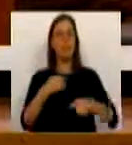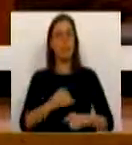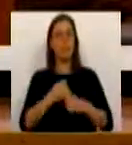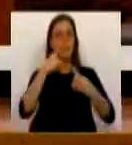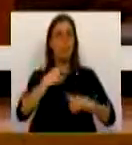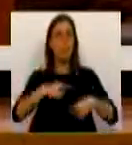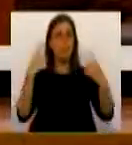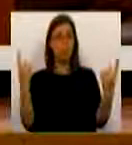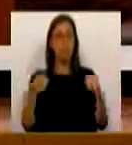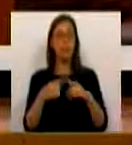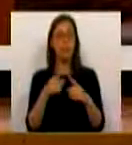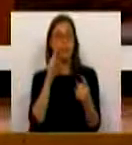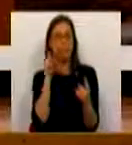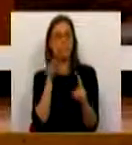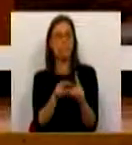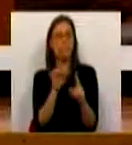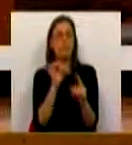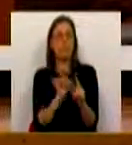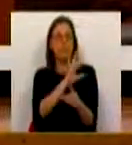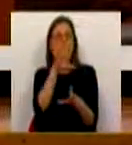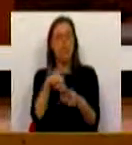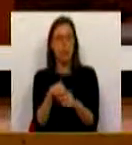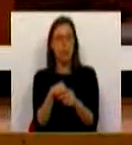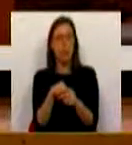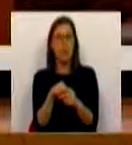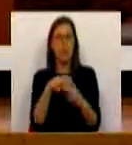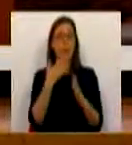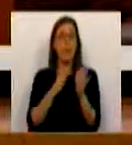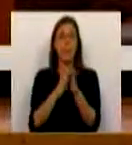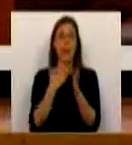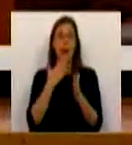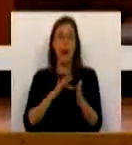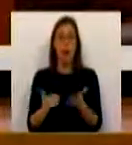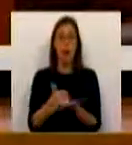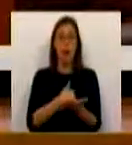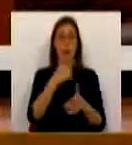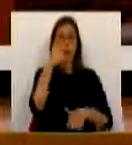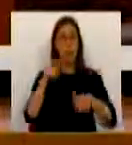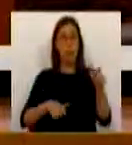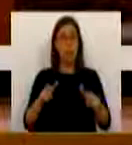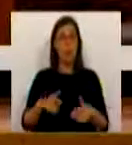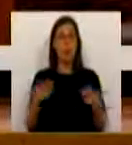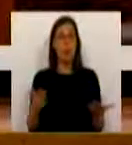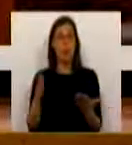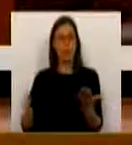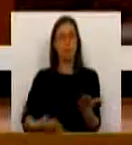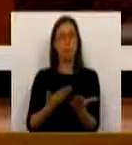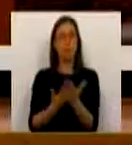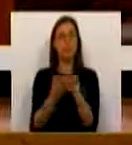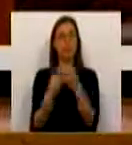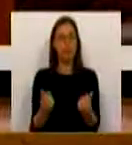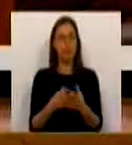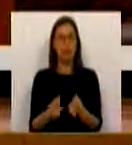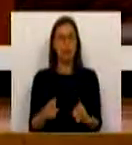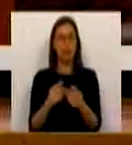trabalhadores públicos numa ótica de inclusão e de aproveitamento dos recursos humanos, apresentámos